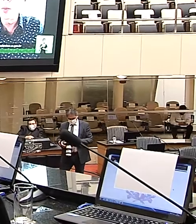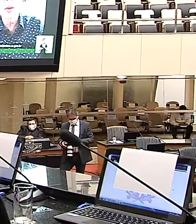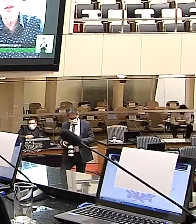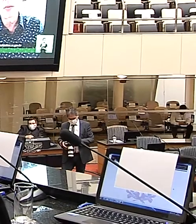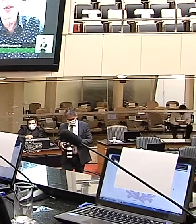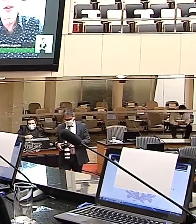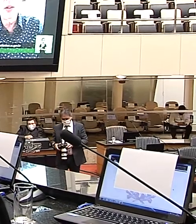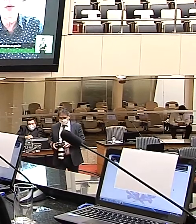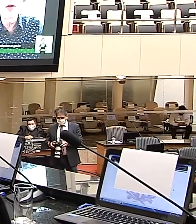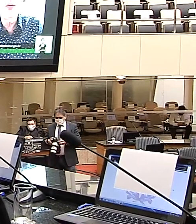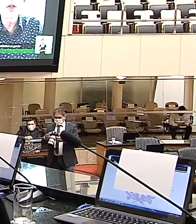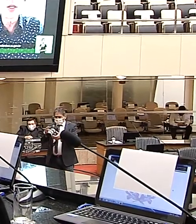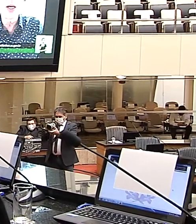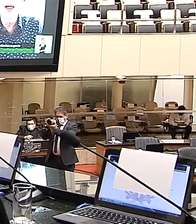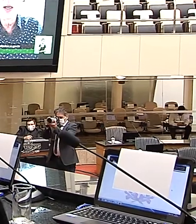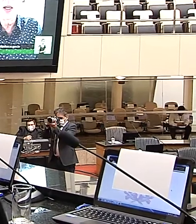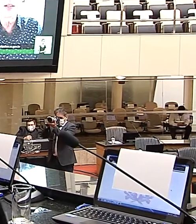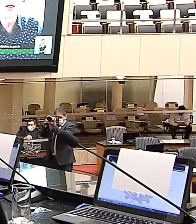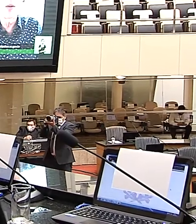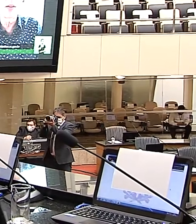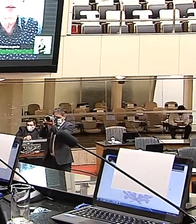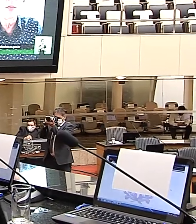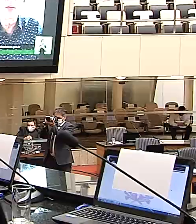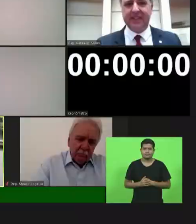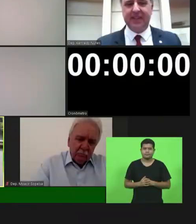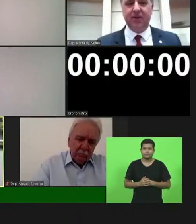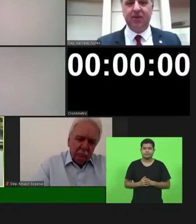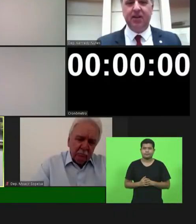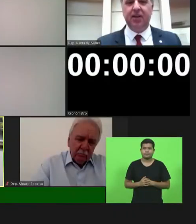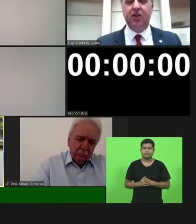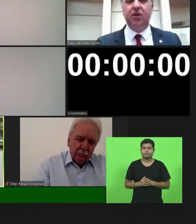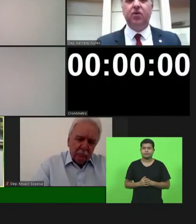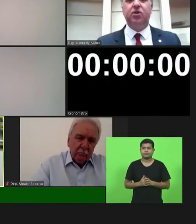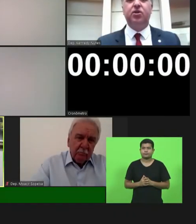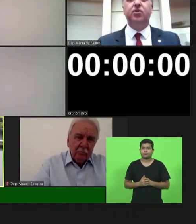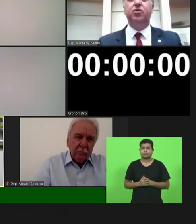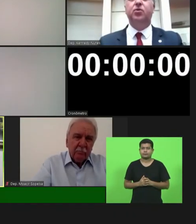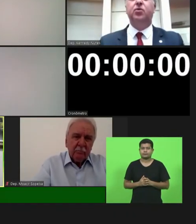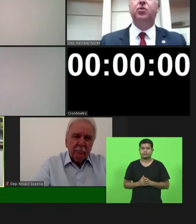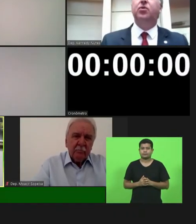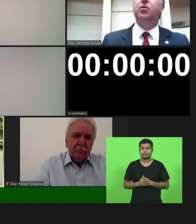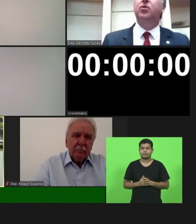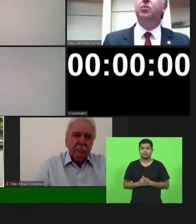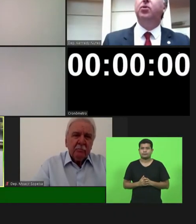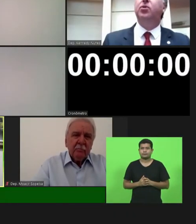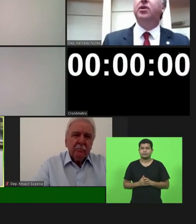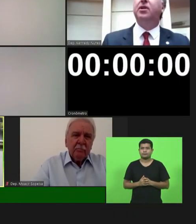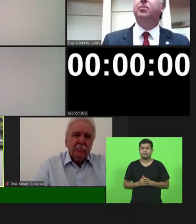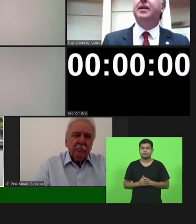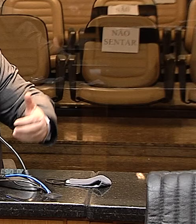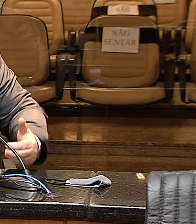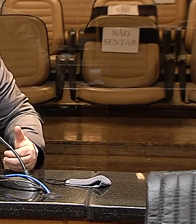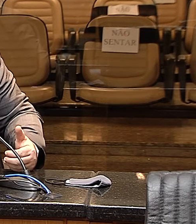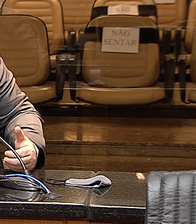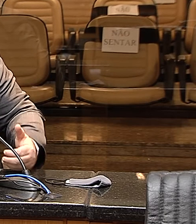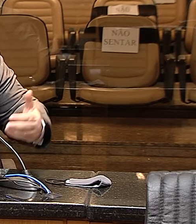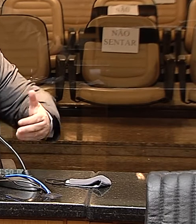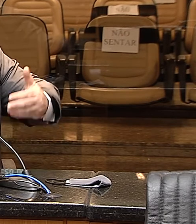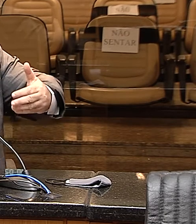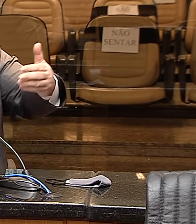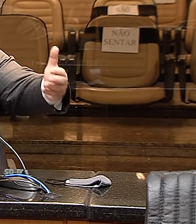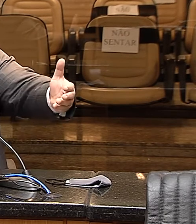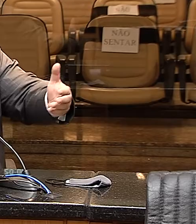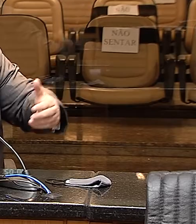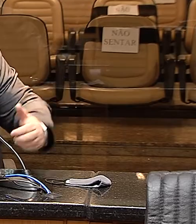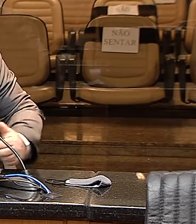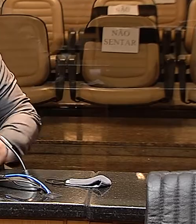salários atrativos a quem irá atuar nas UTIs, assim como a ampliação emergencial do quadro de profissionais. Os deputados